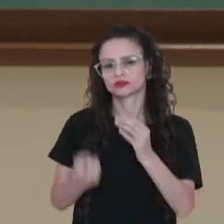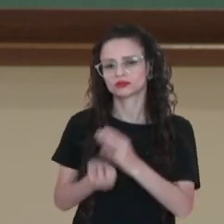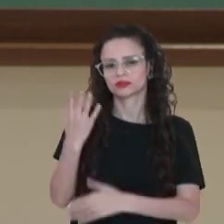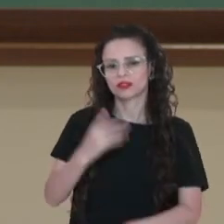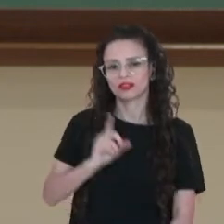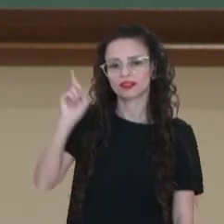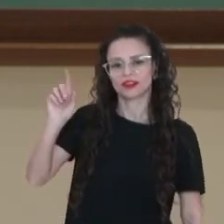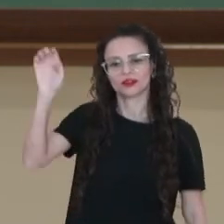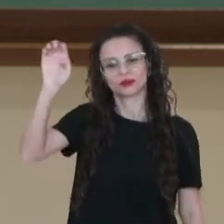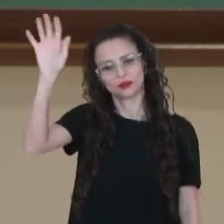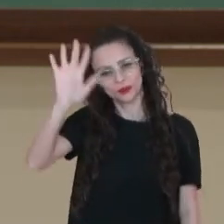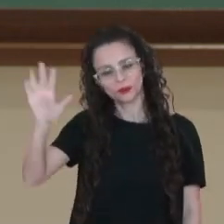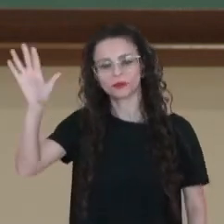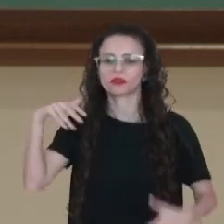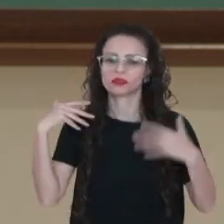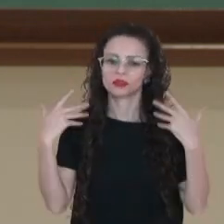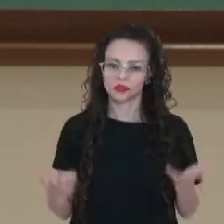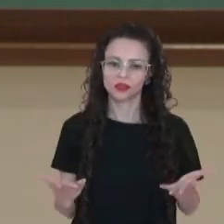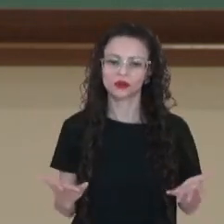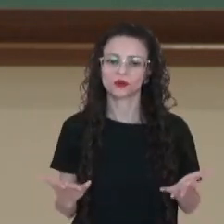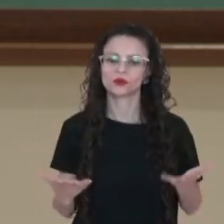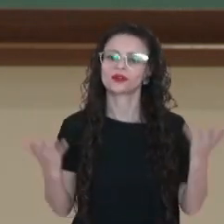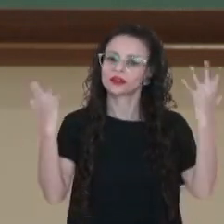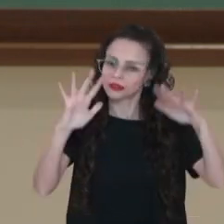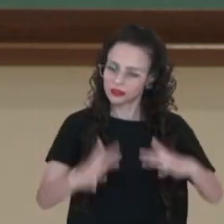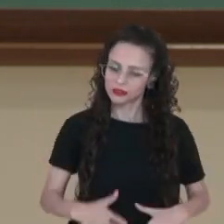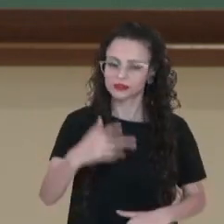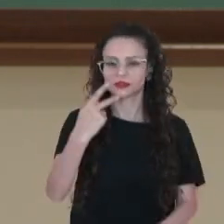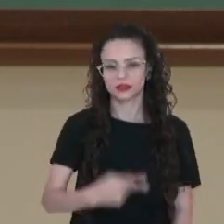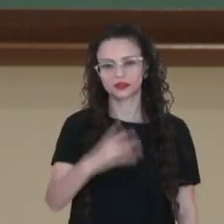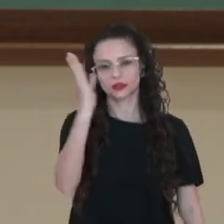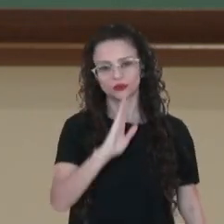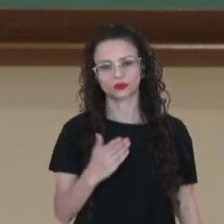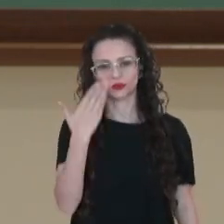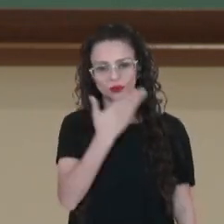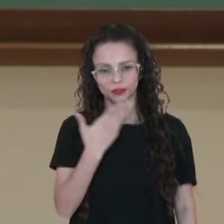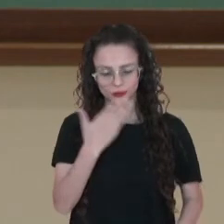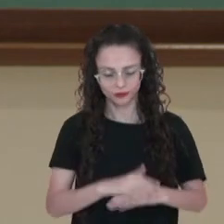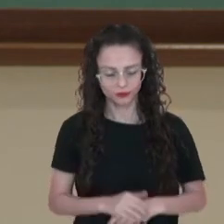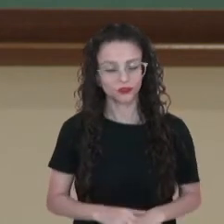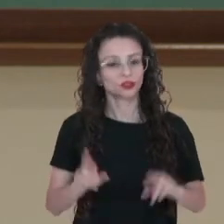Antilhas, levando então à crise do comércio do nosso açúcar.